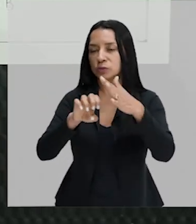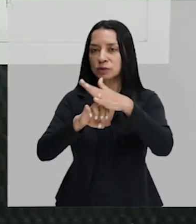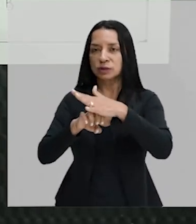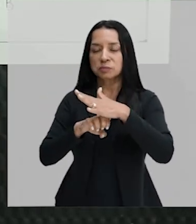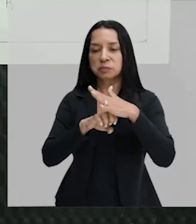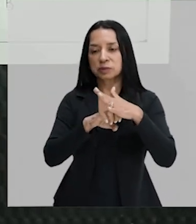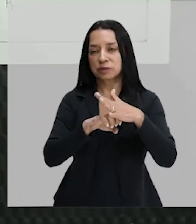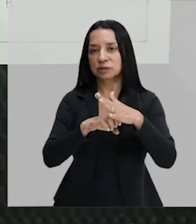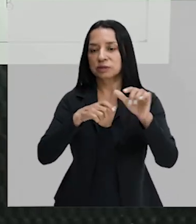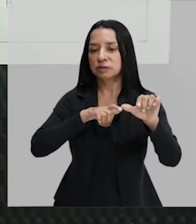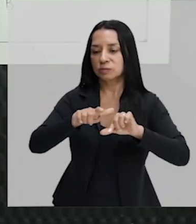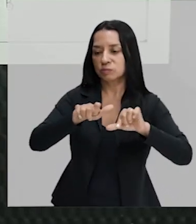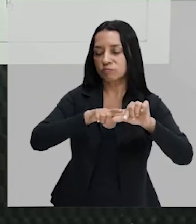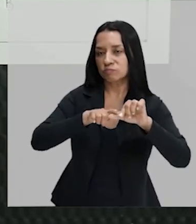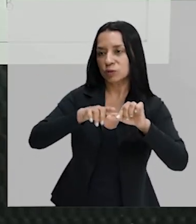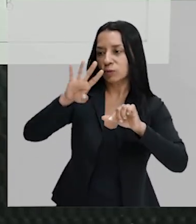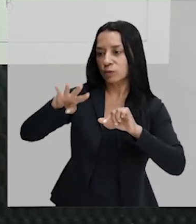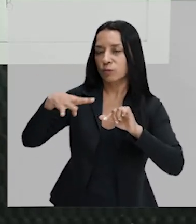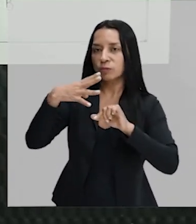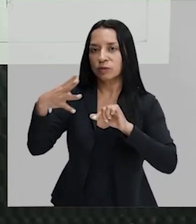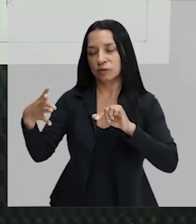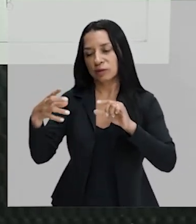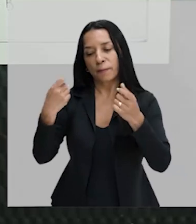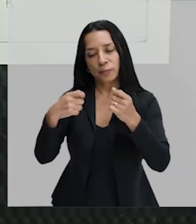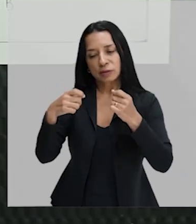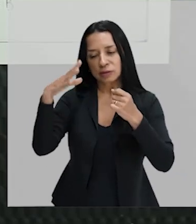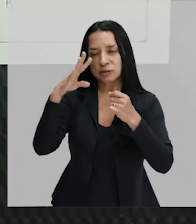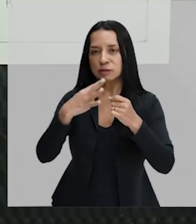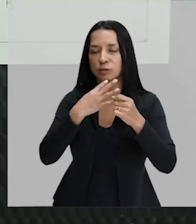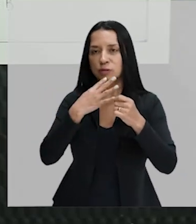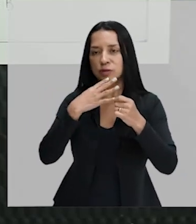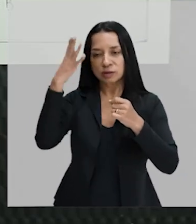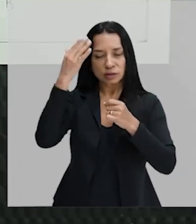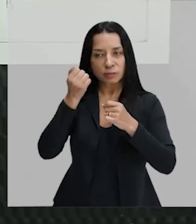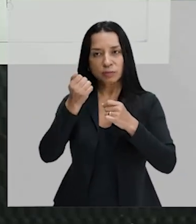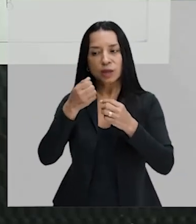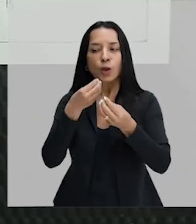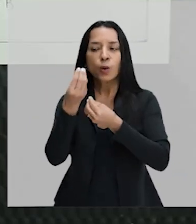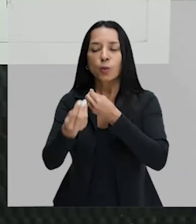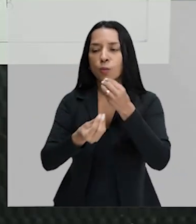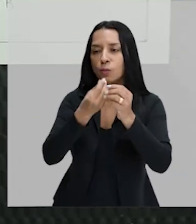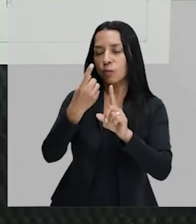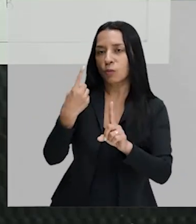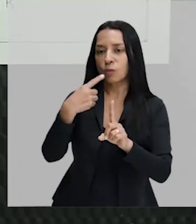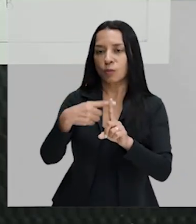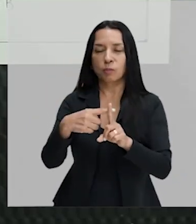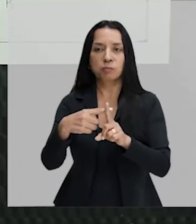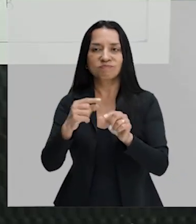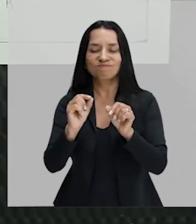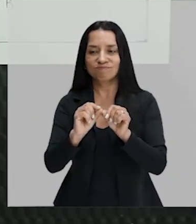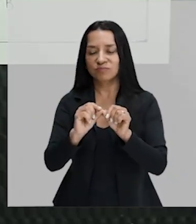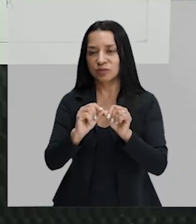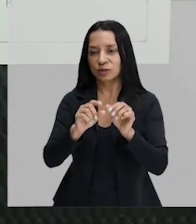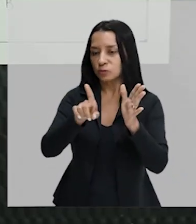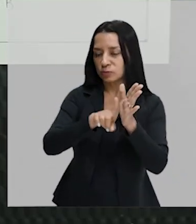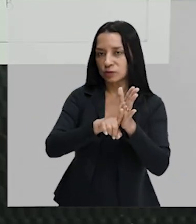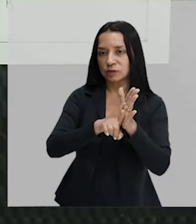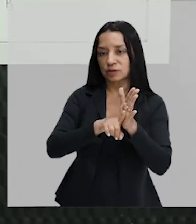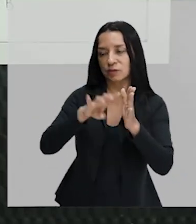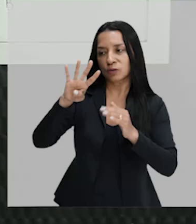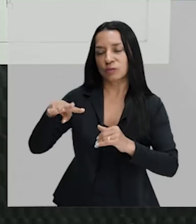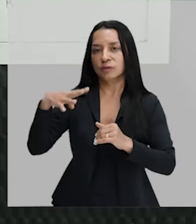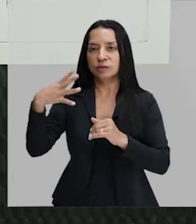tem que fazer o somatório aqui de dados. Então, a gente tem que saber como é que a gente faz essa adição, essa subtração de matrizes.